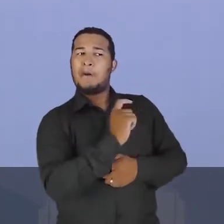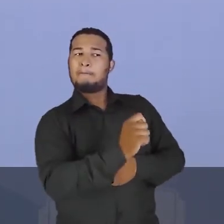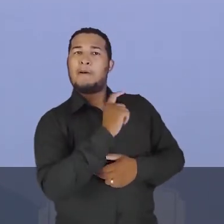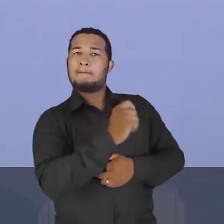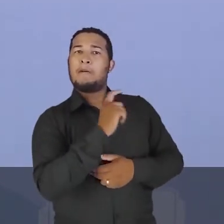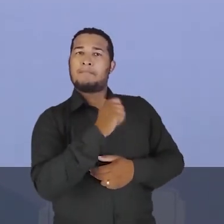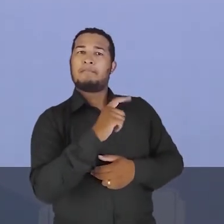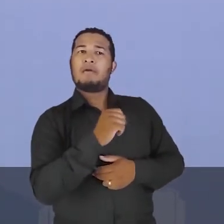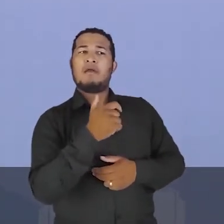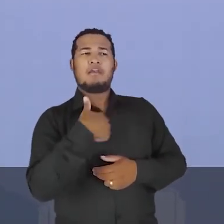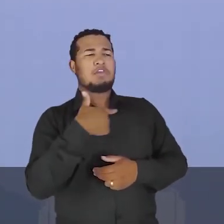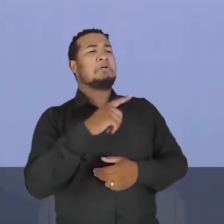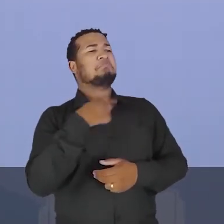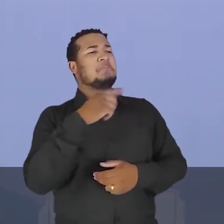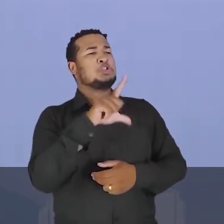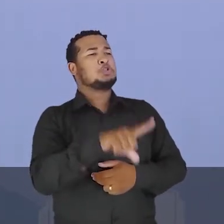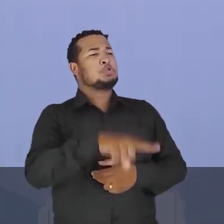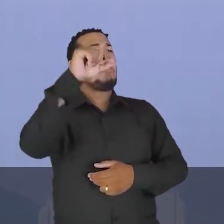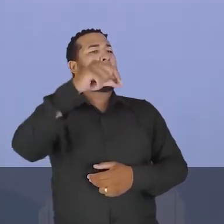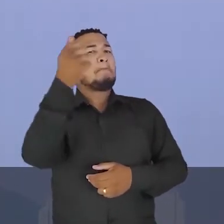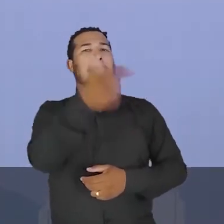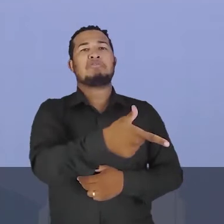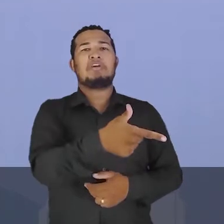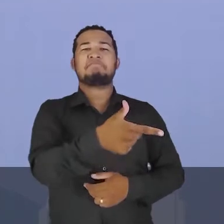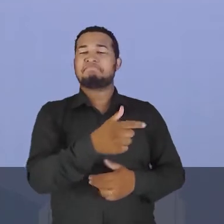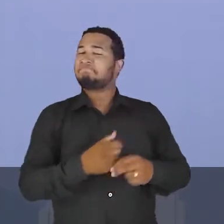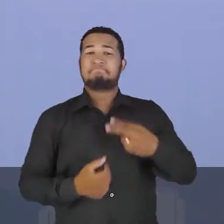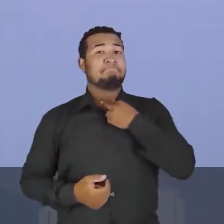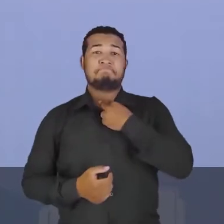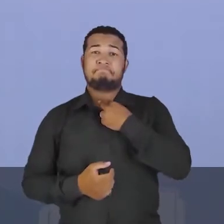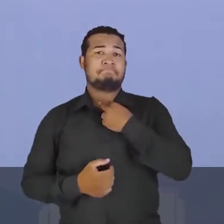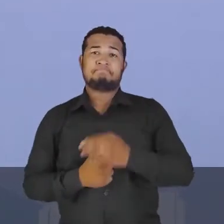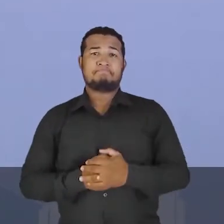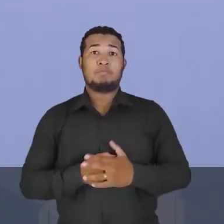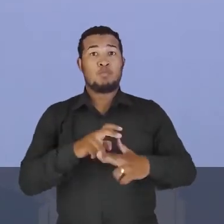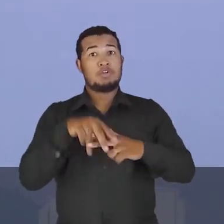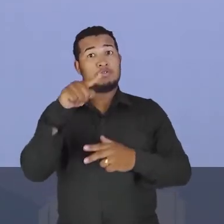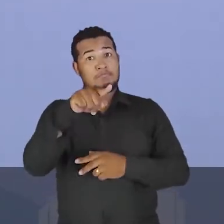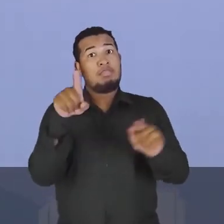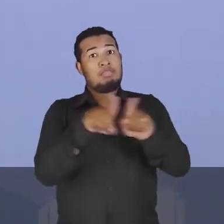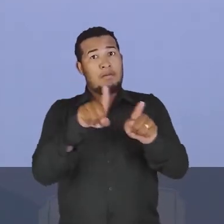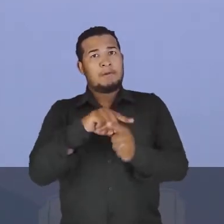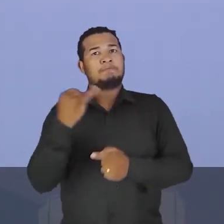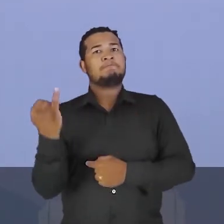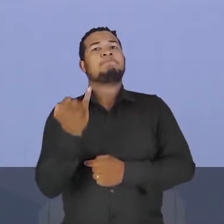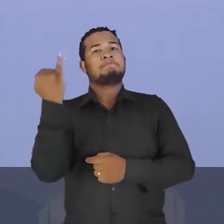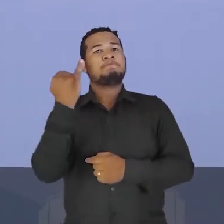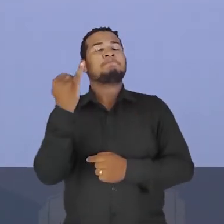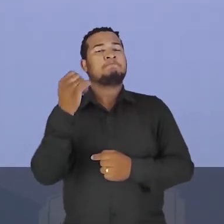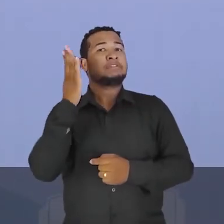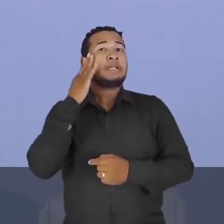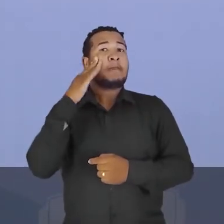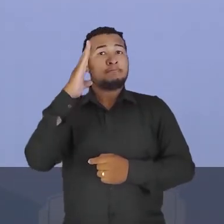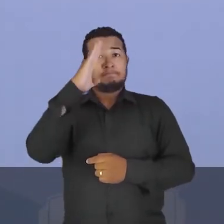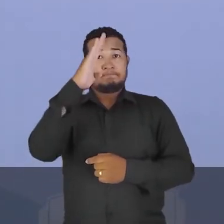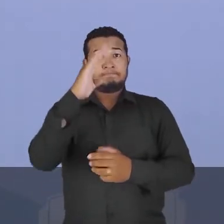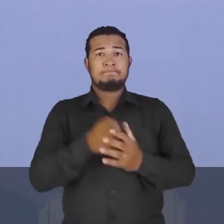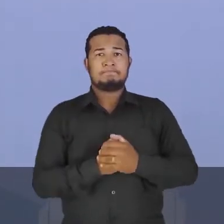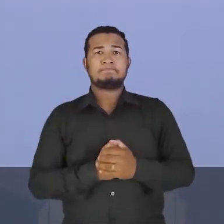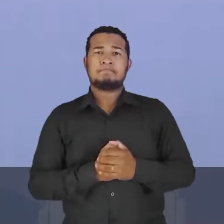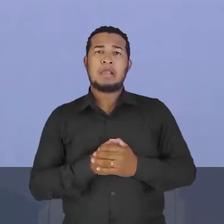voz valer mais do que a voz de outra pessoa. Então, esse aqui é um ponto importante também a ser destacado. Então, olha só,